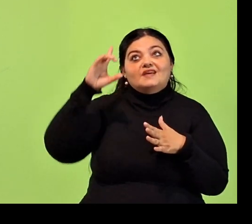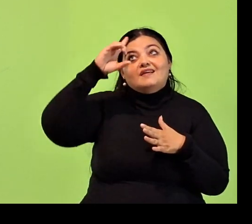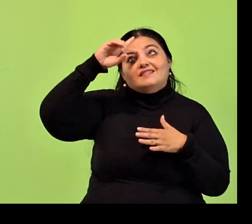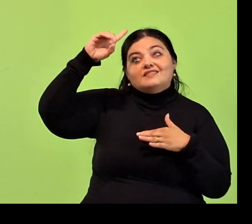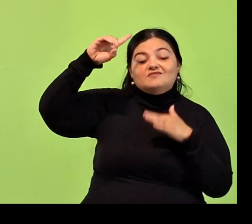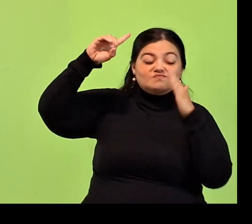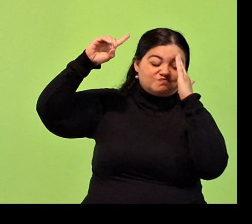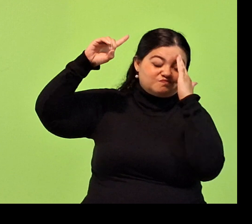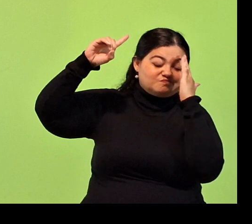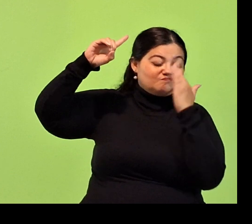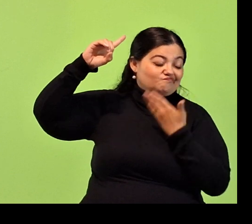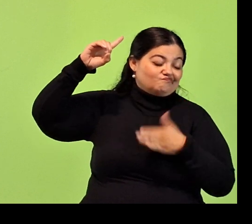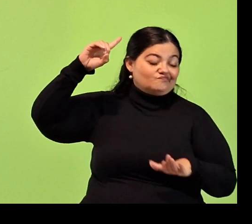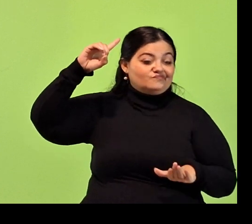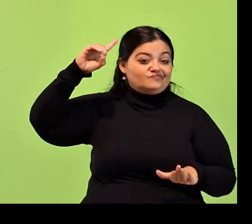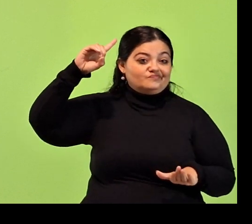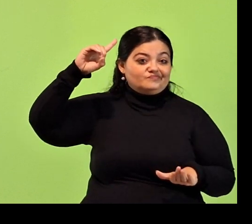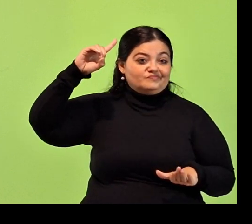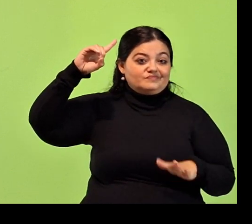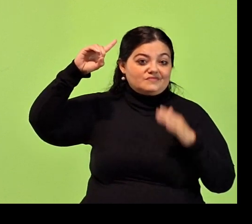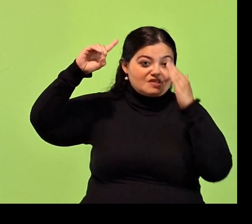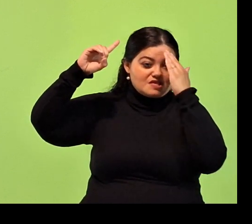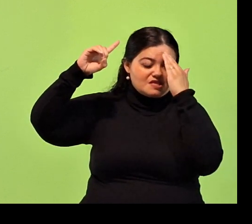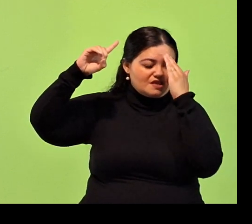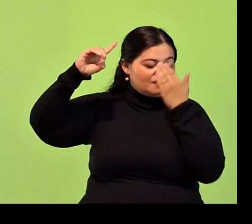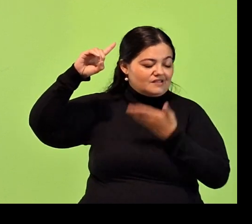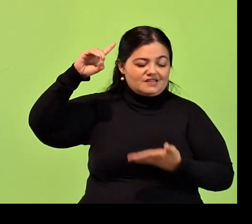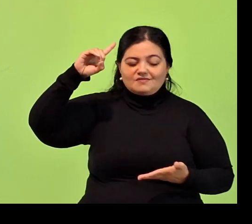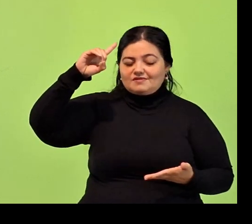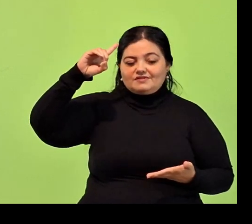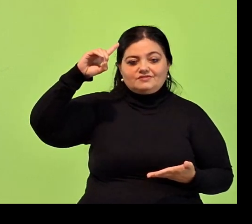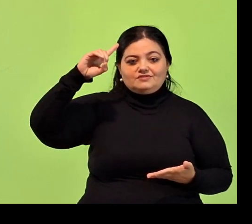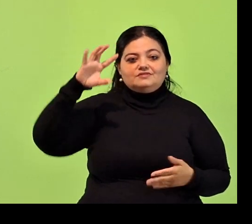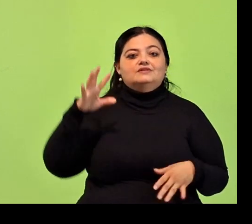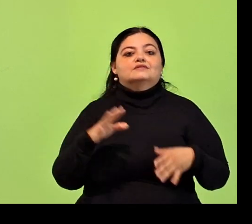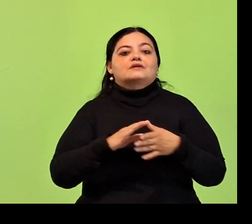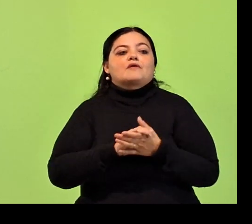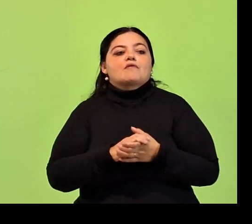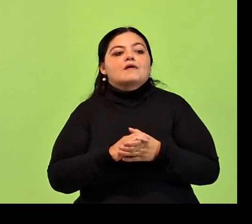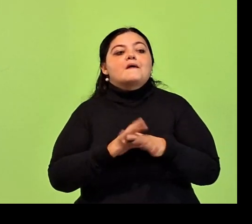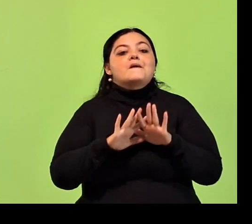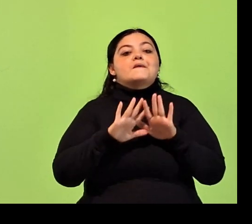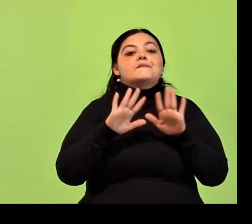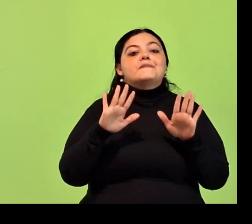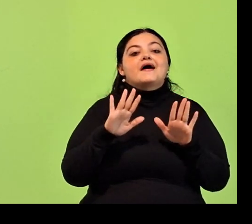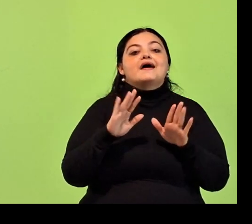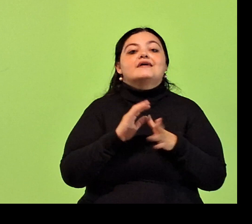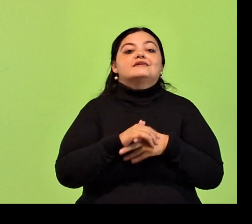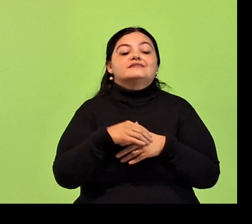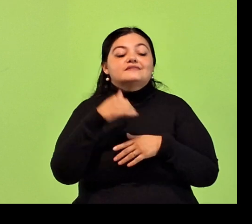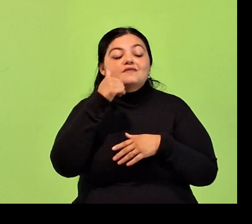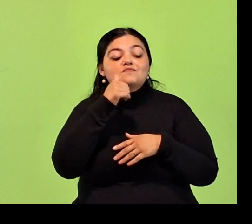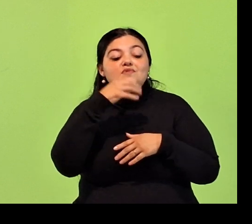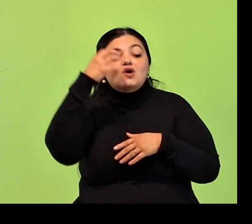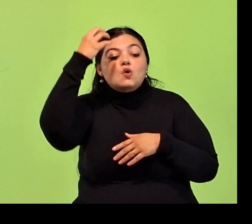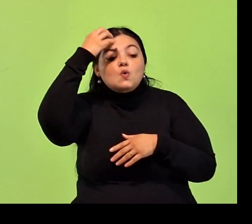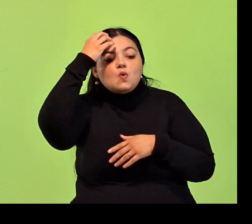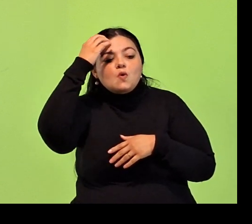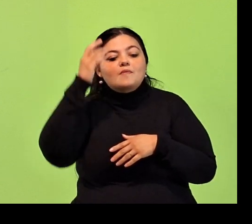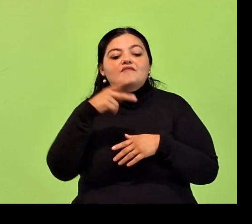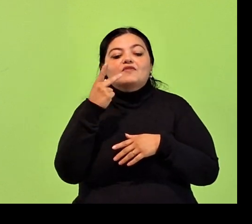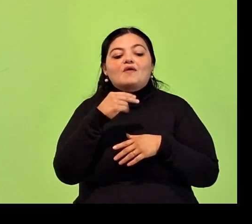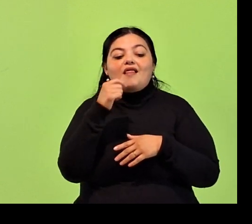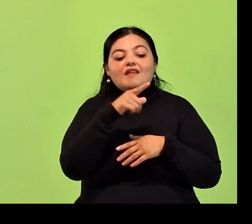que hoje rege o Ocidente, por ter para si a crença de que ela se comunicava com inteligências